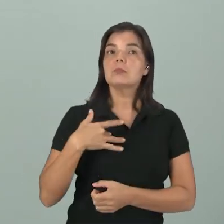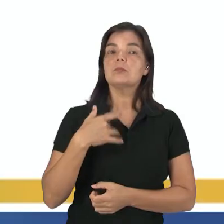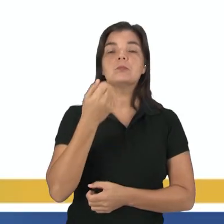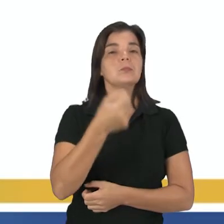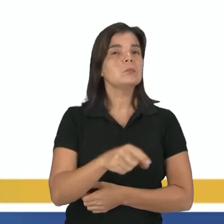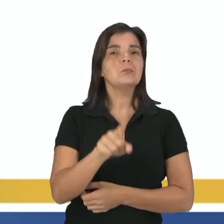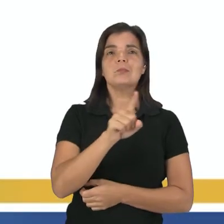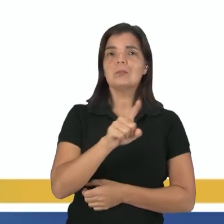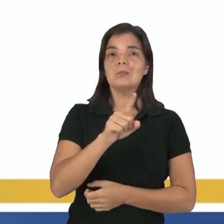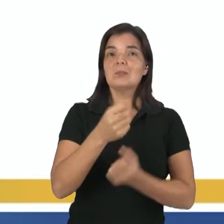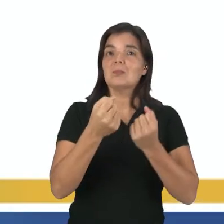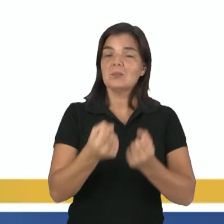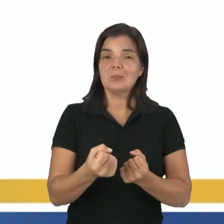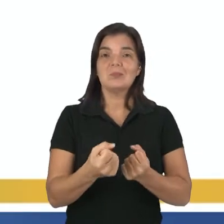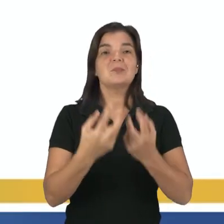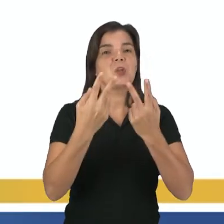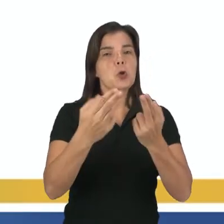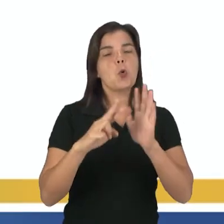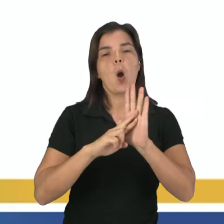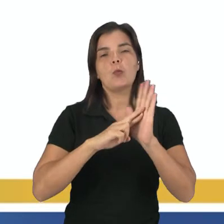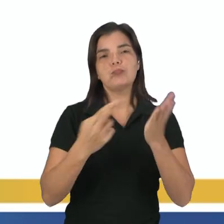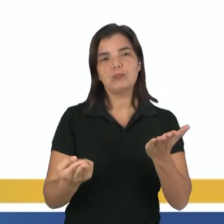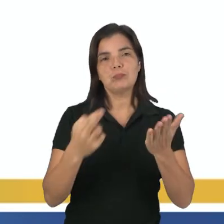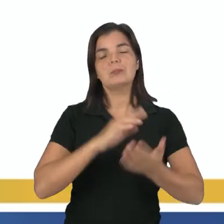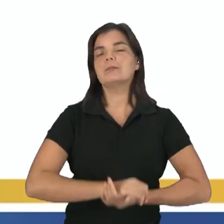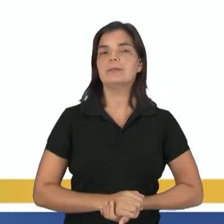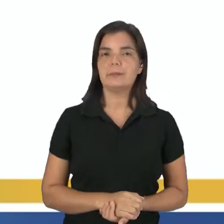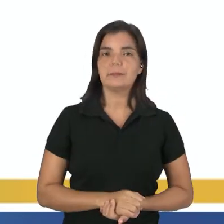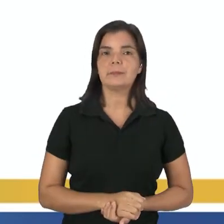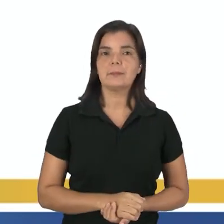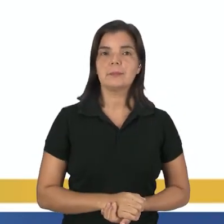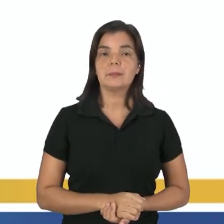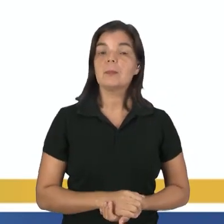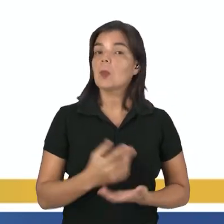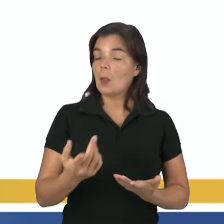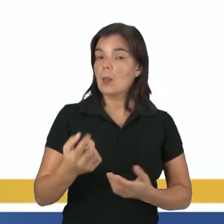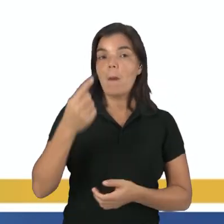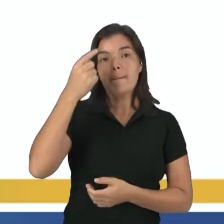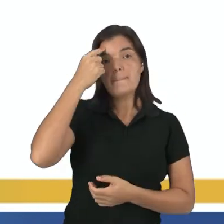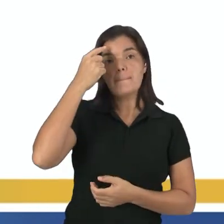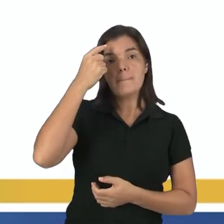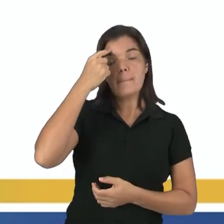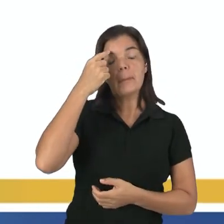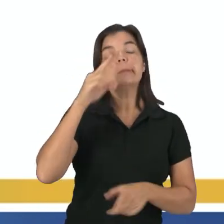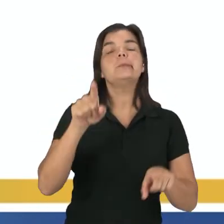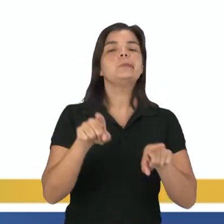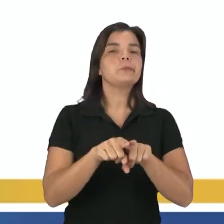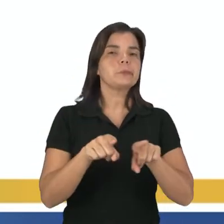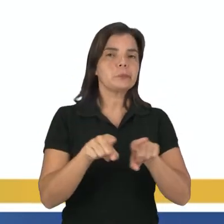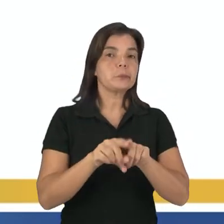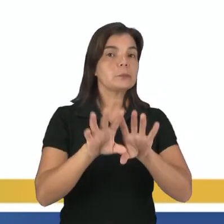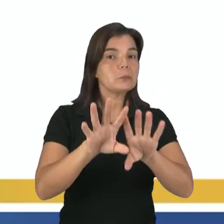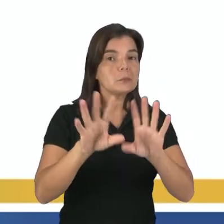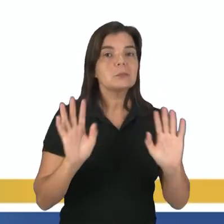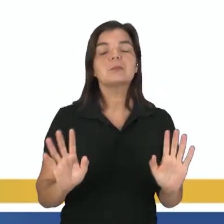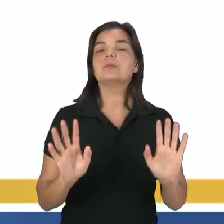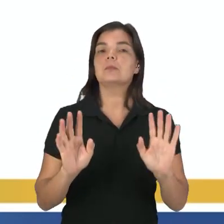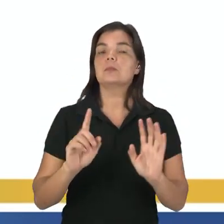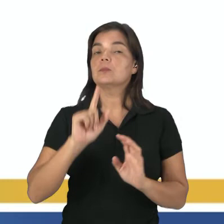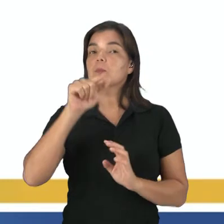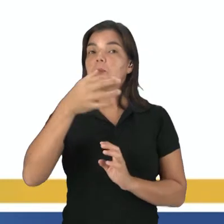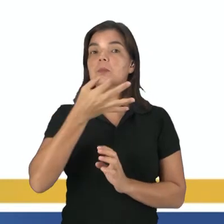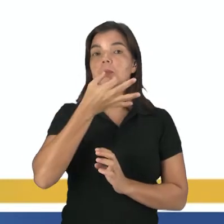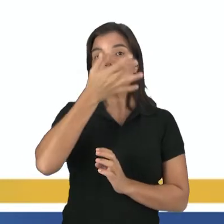peso saudável, que não é necessariamente o peso das capas de revista. Ela pensa, a articulista pensa dessa maneira.